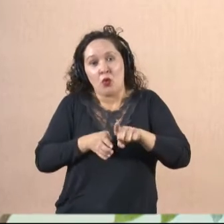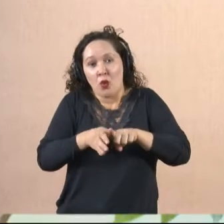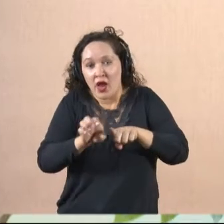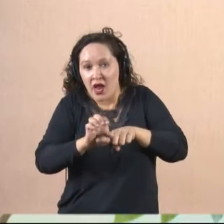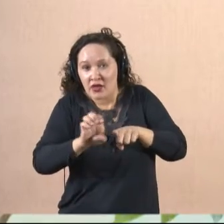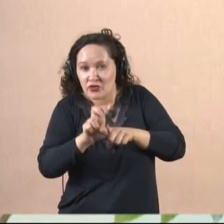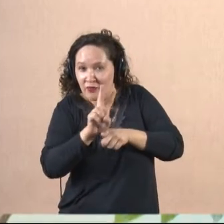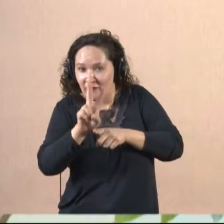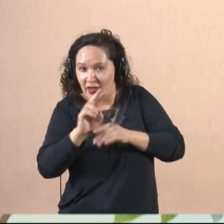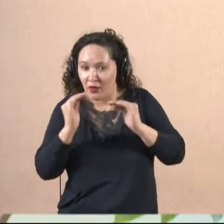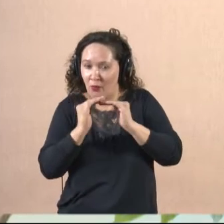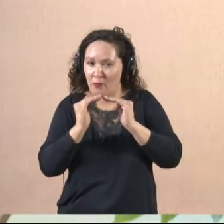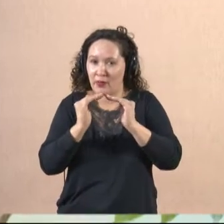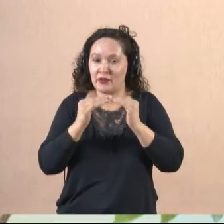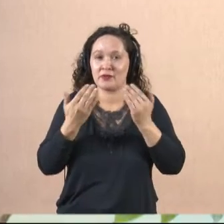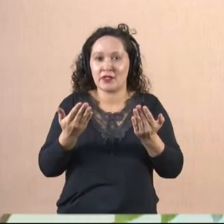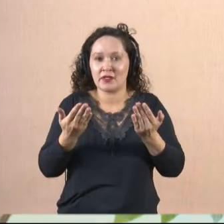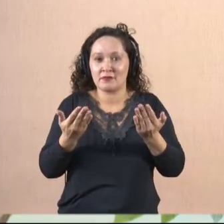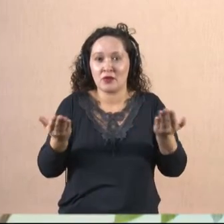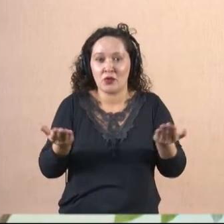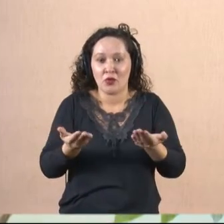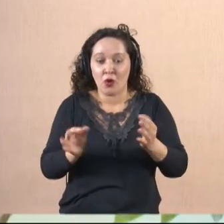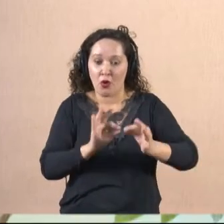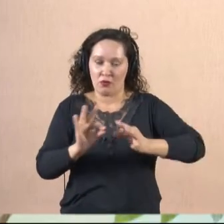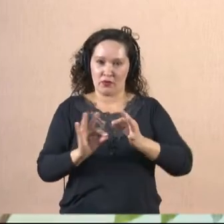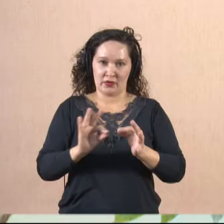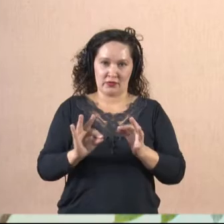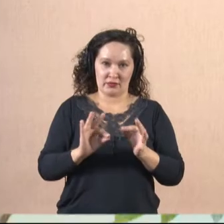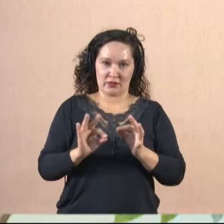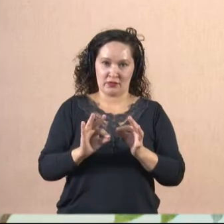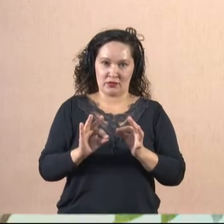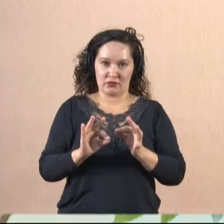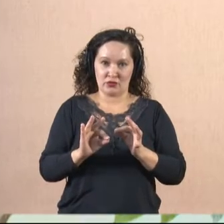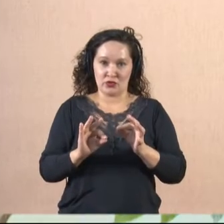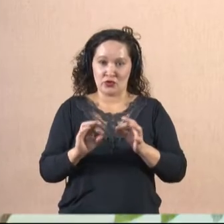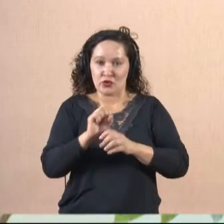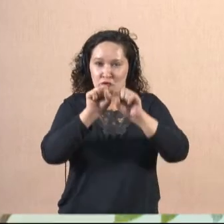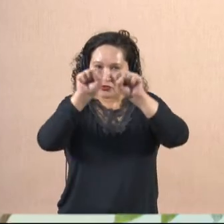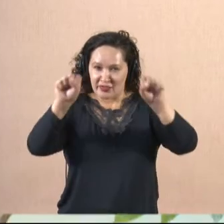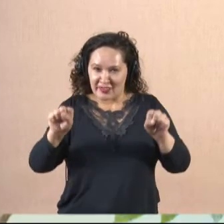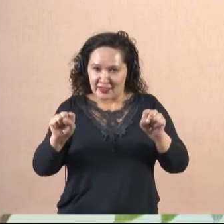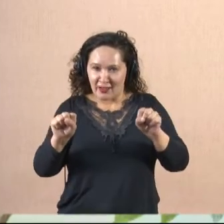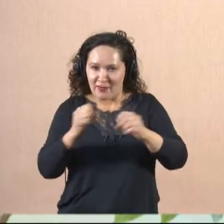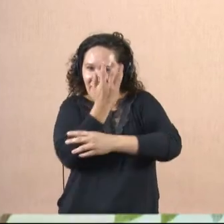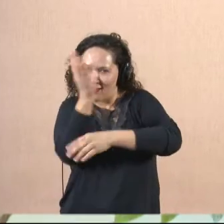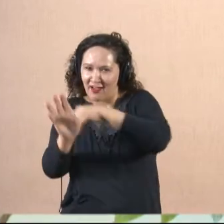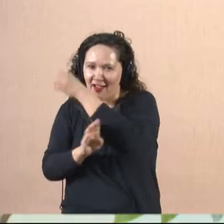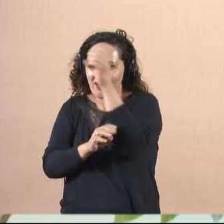engelberg tem a ver com o estabelecimento do ecossistema digital